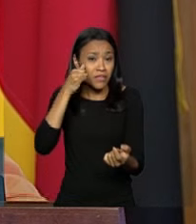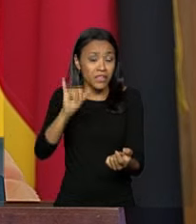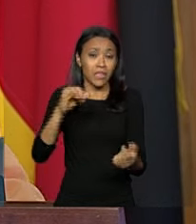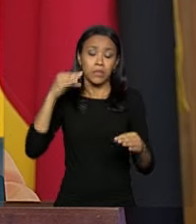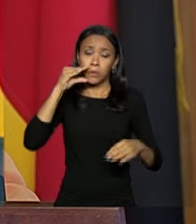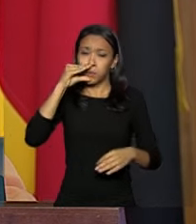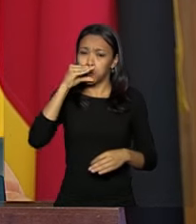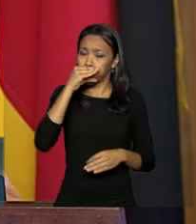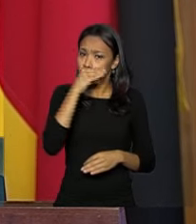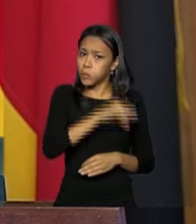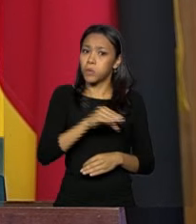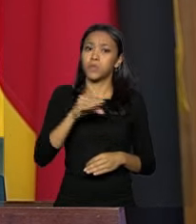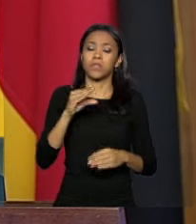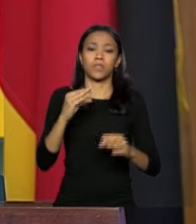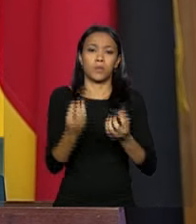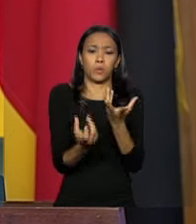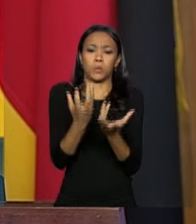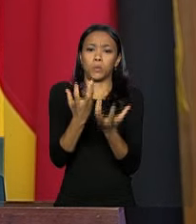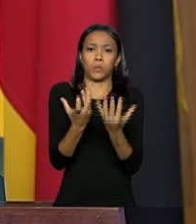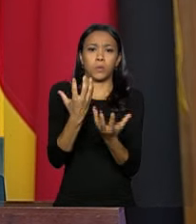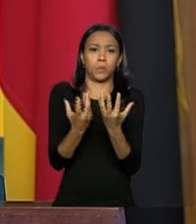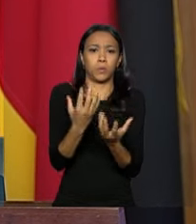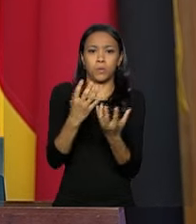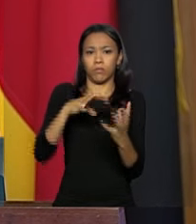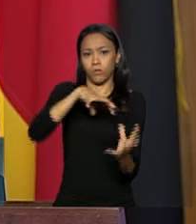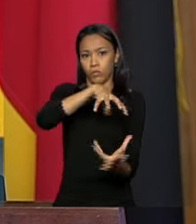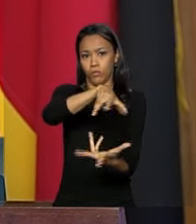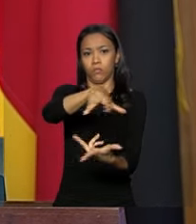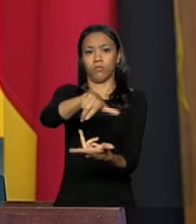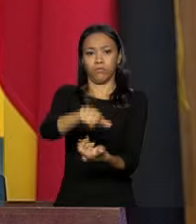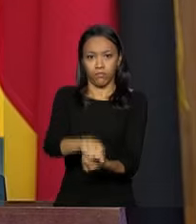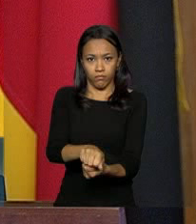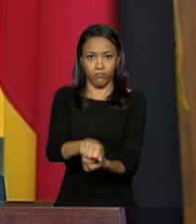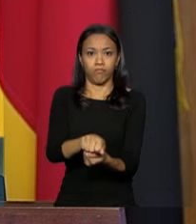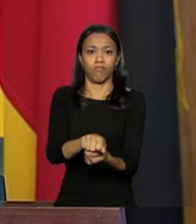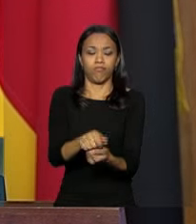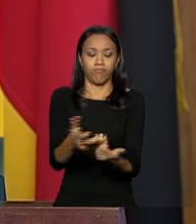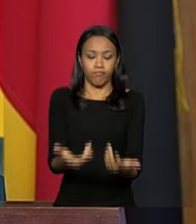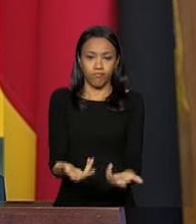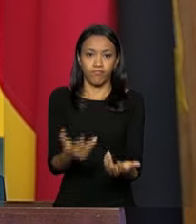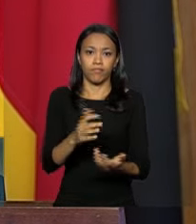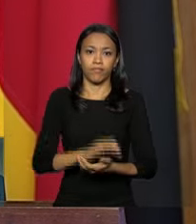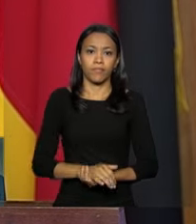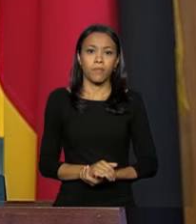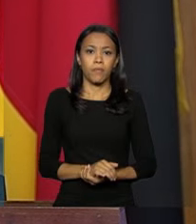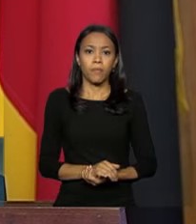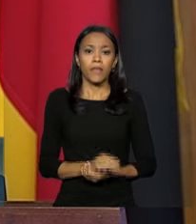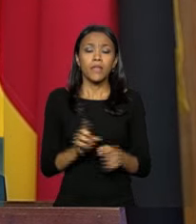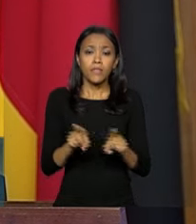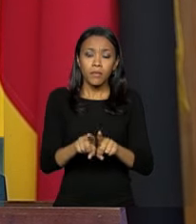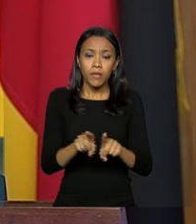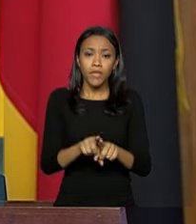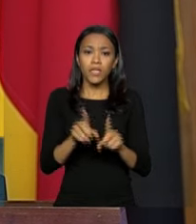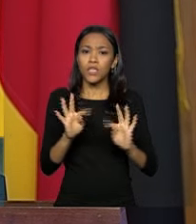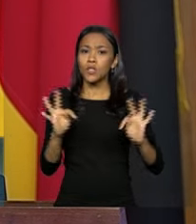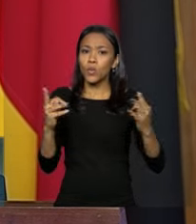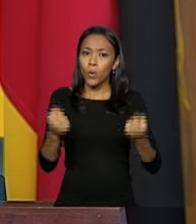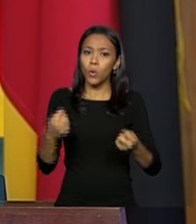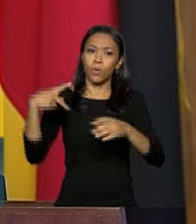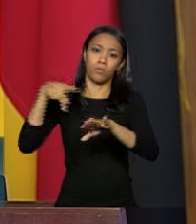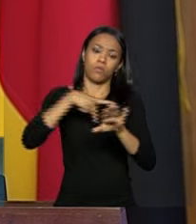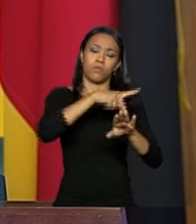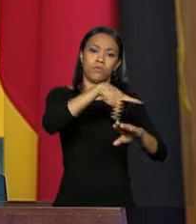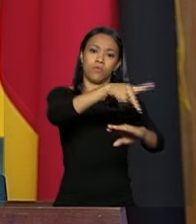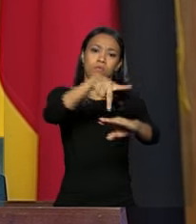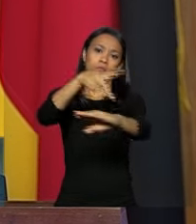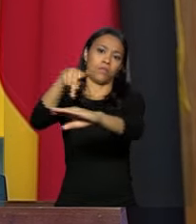o aquecimento em 2 graus em relação à situação antes da industrialização. Portanto, que todos deem o seu contributo para